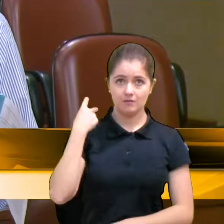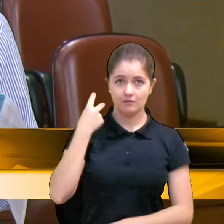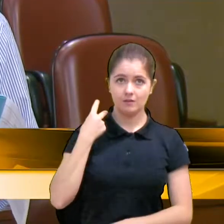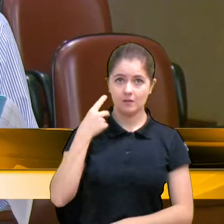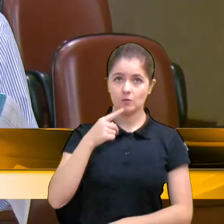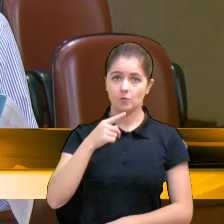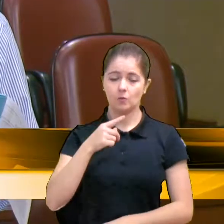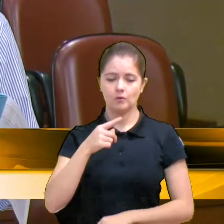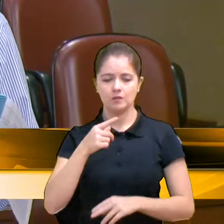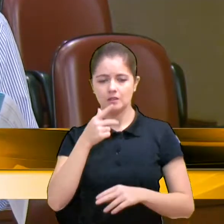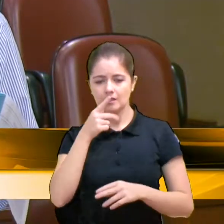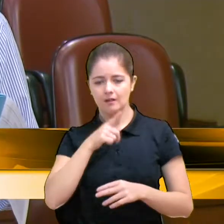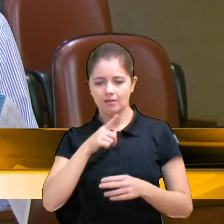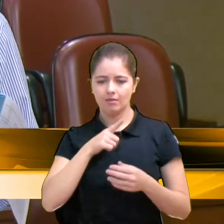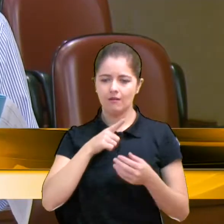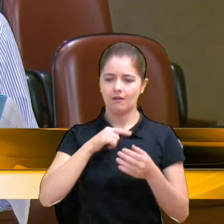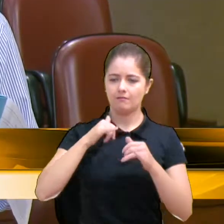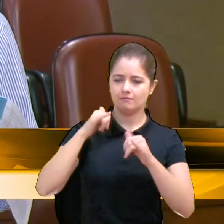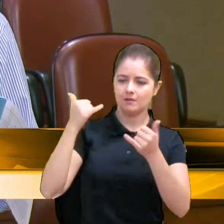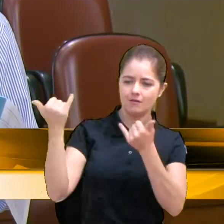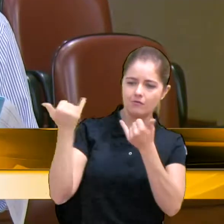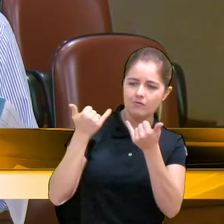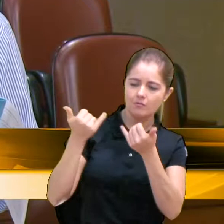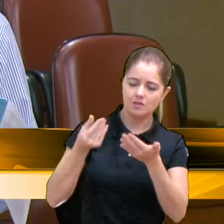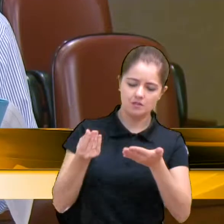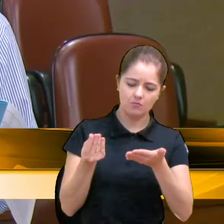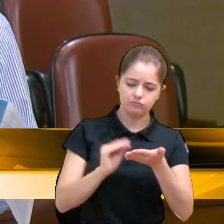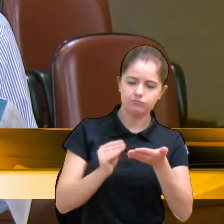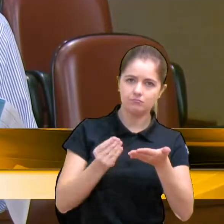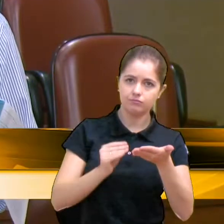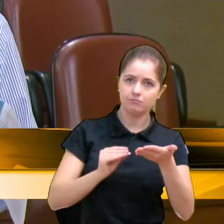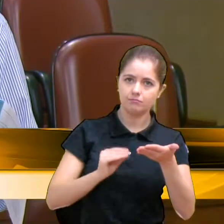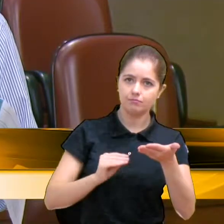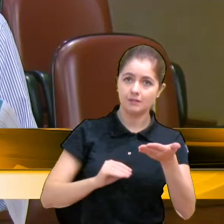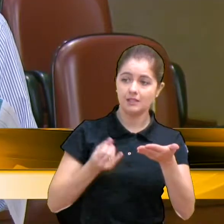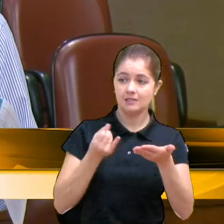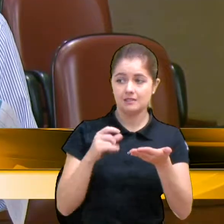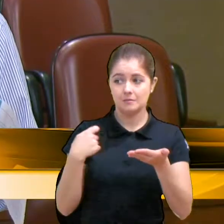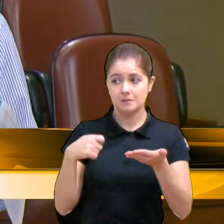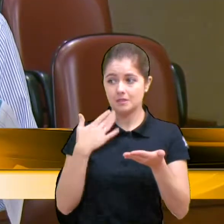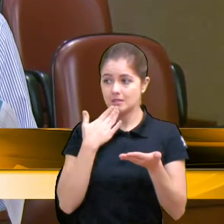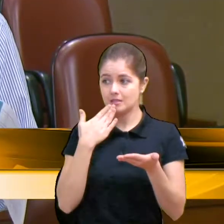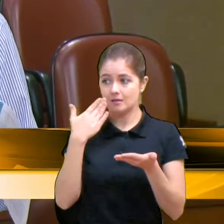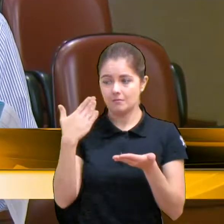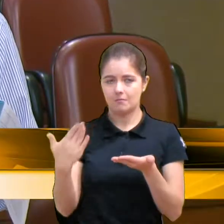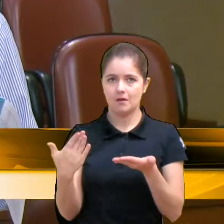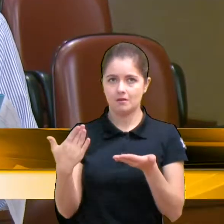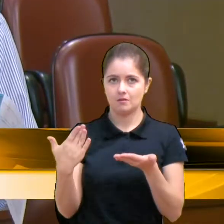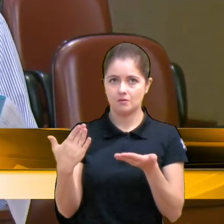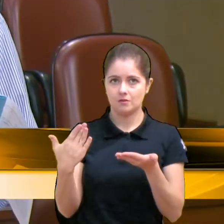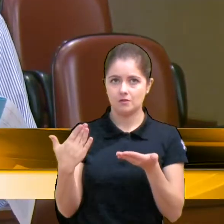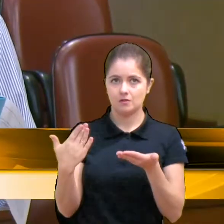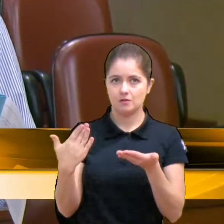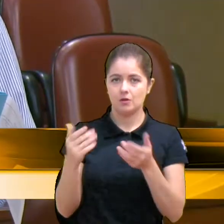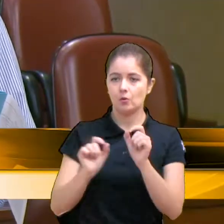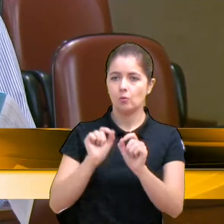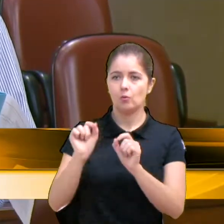fim de avaliar a situação de cada local e, se necessário, solicitar providências no âmbito de competência